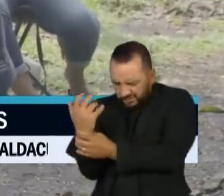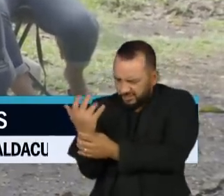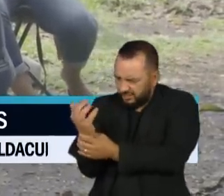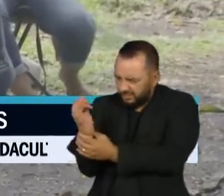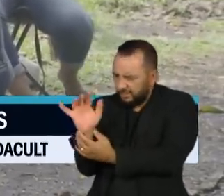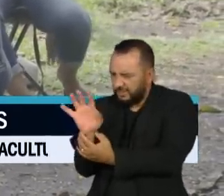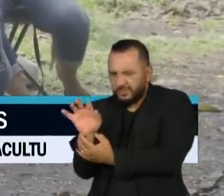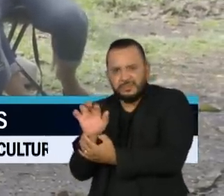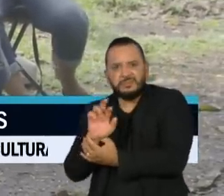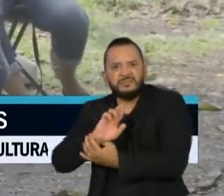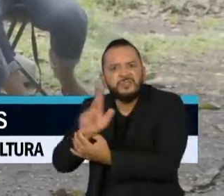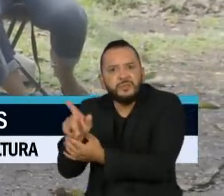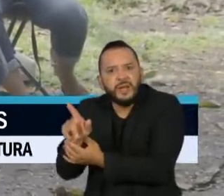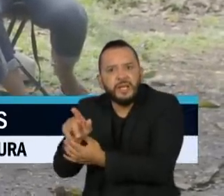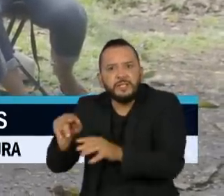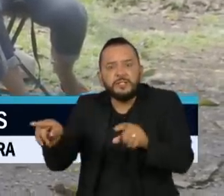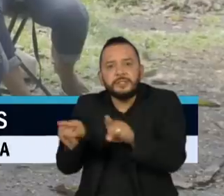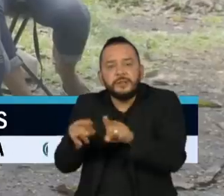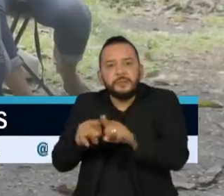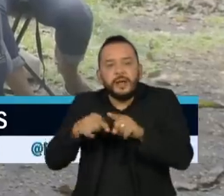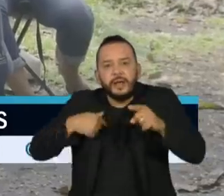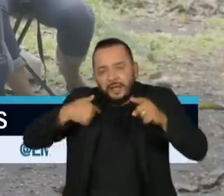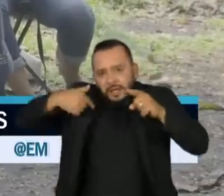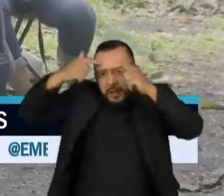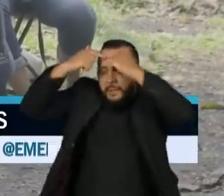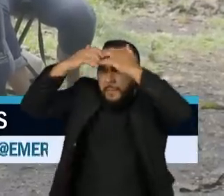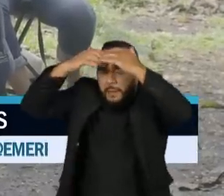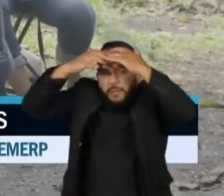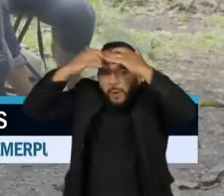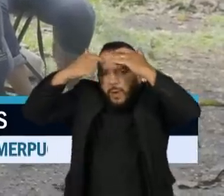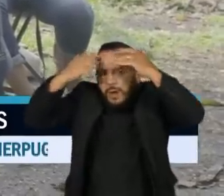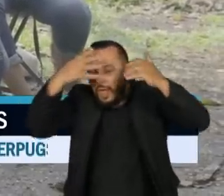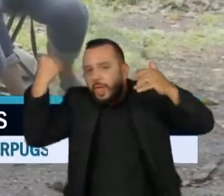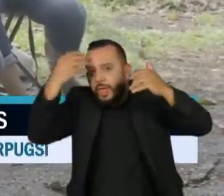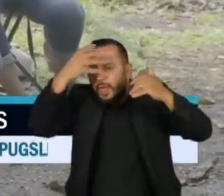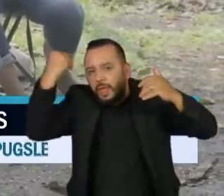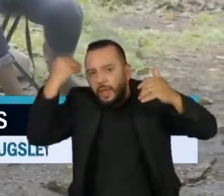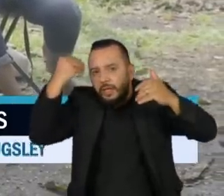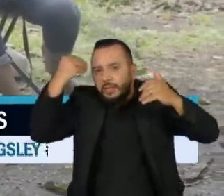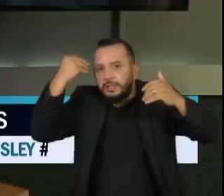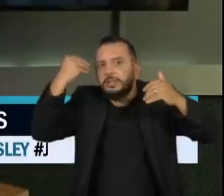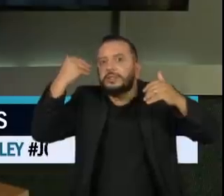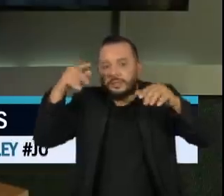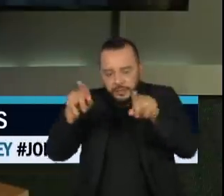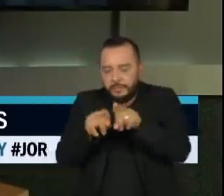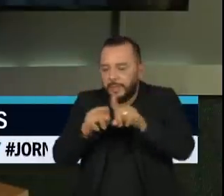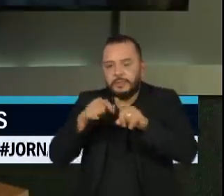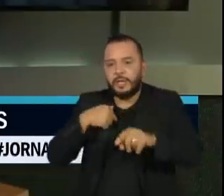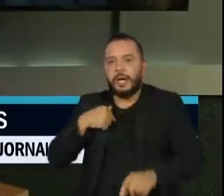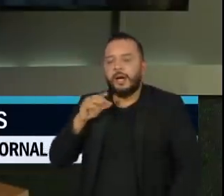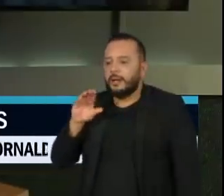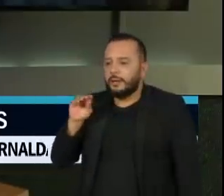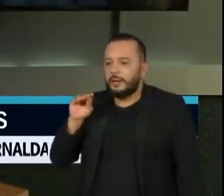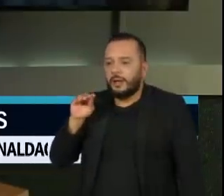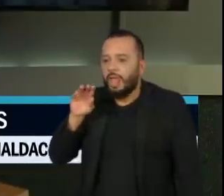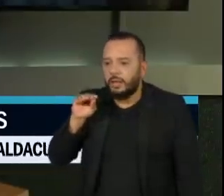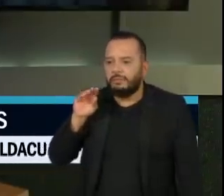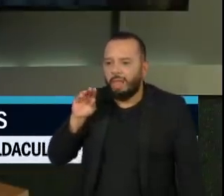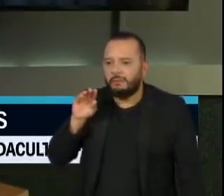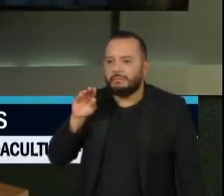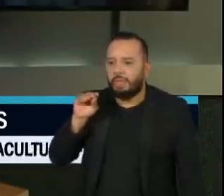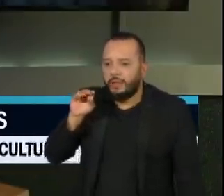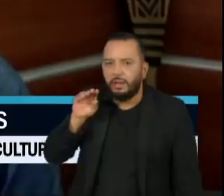cognitivos relacionados à memória e a uma característica que a gente chama de fluência verbal. As pessoas que foram avaliadas assim